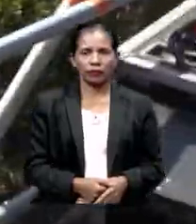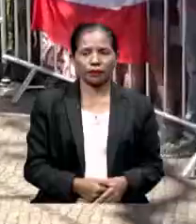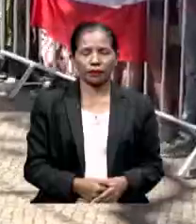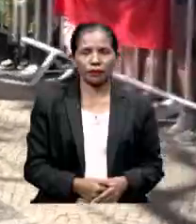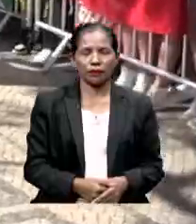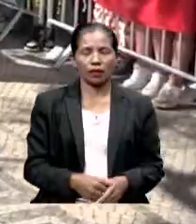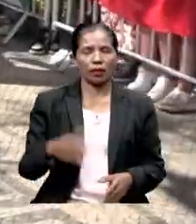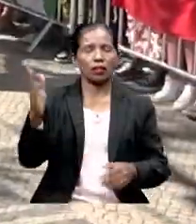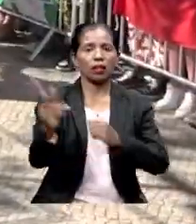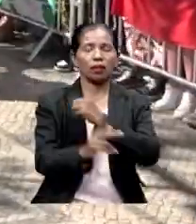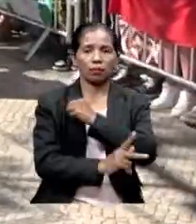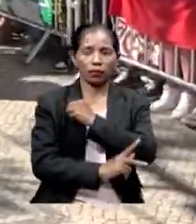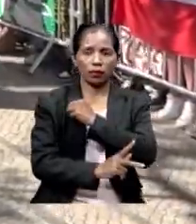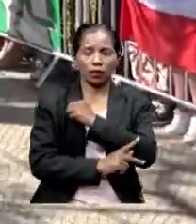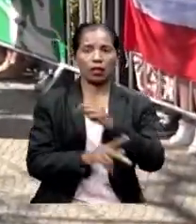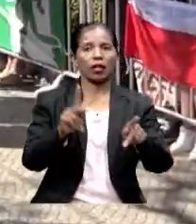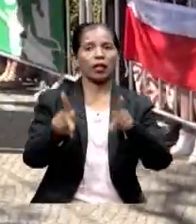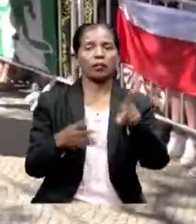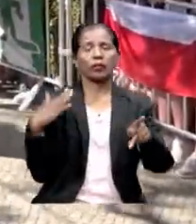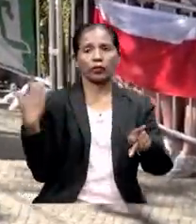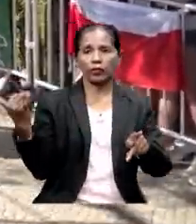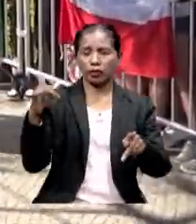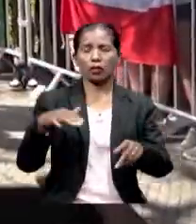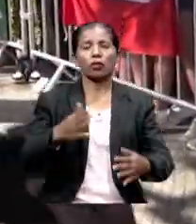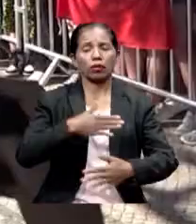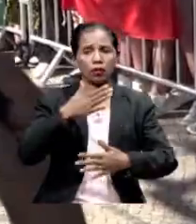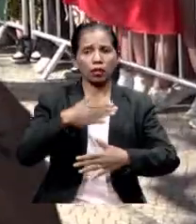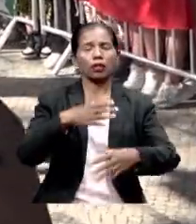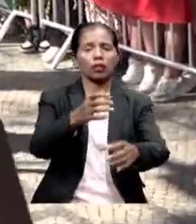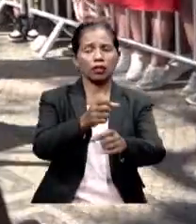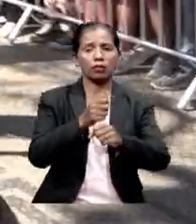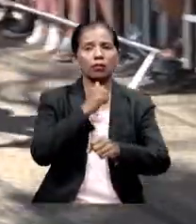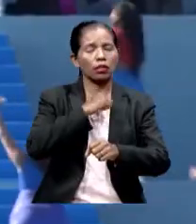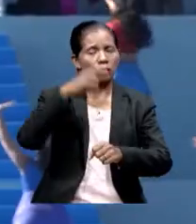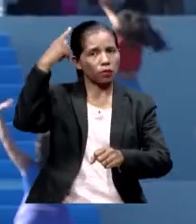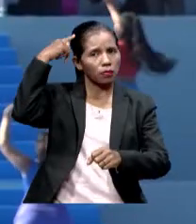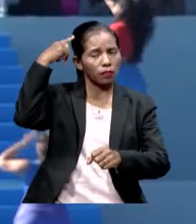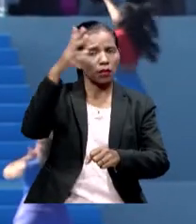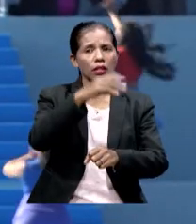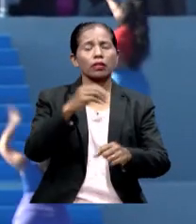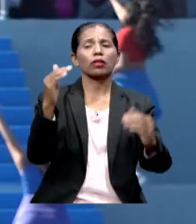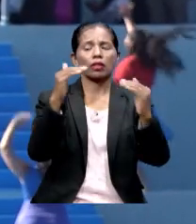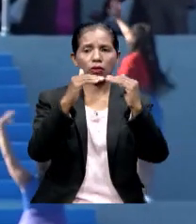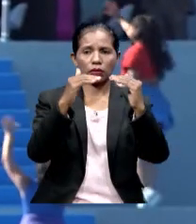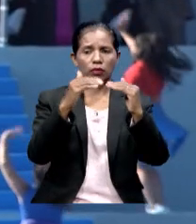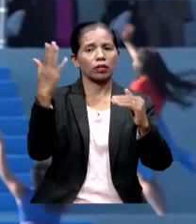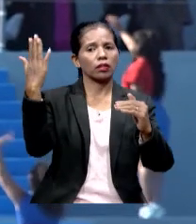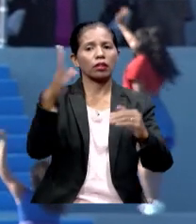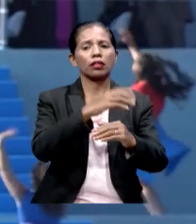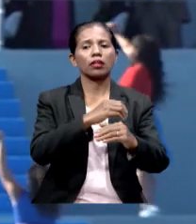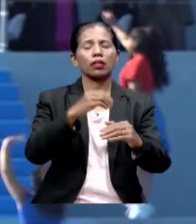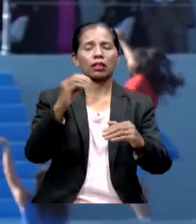E em Lisboa, peregrino Sira, o contentíssimo Papa Francisco, o Anjira Papa Toi, a colina do encontro e a Parque Eduardo